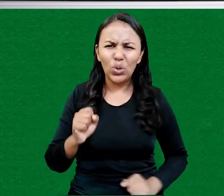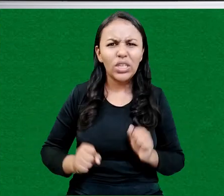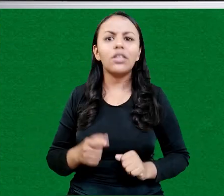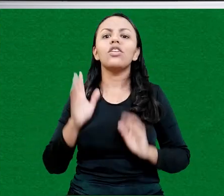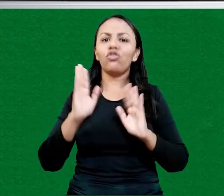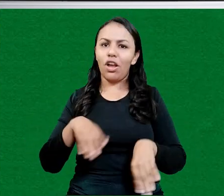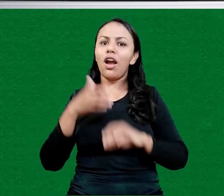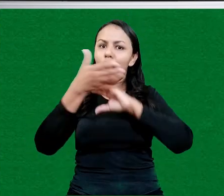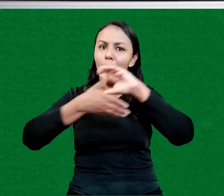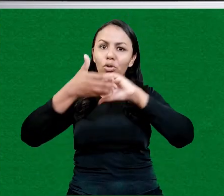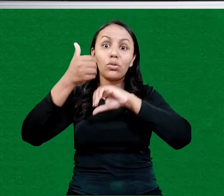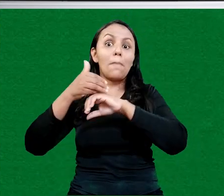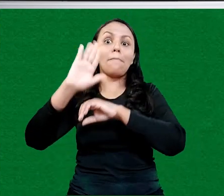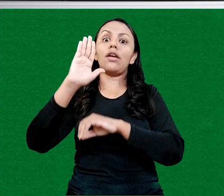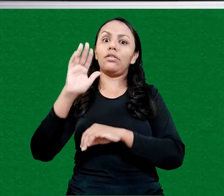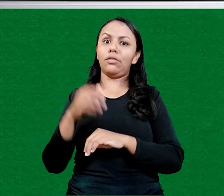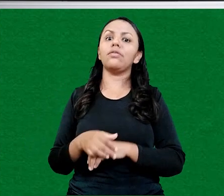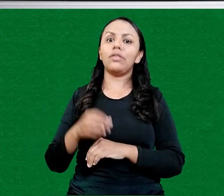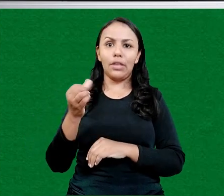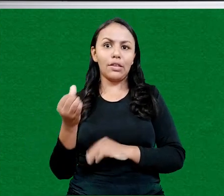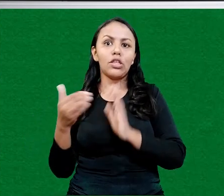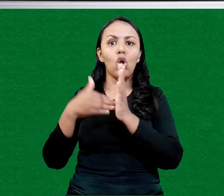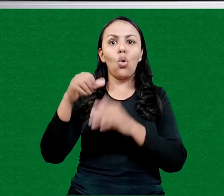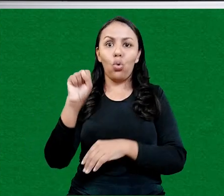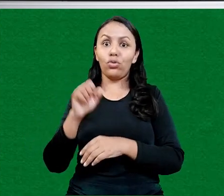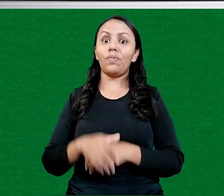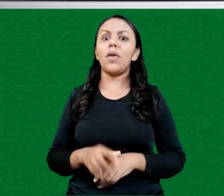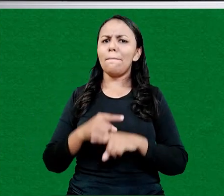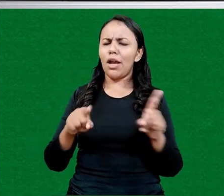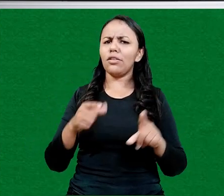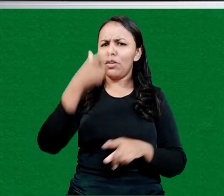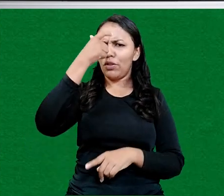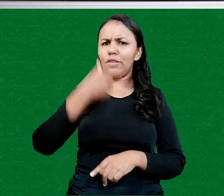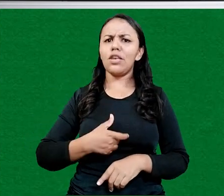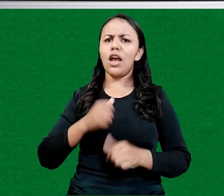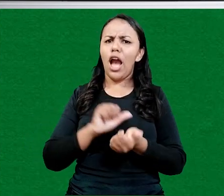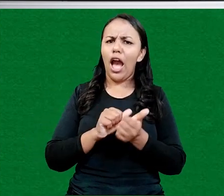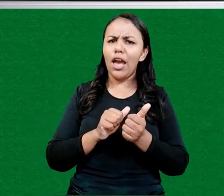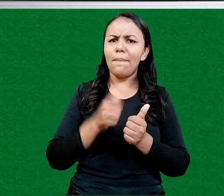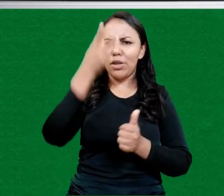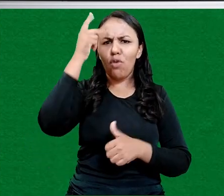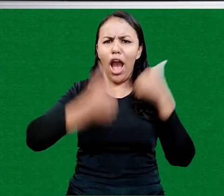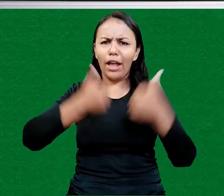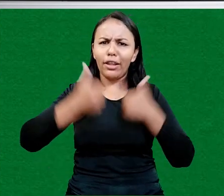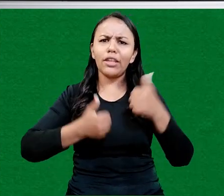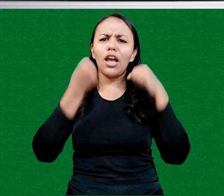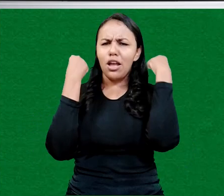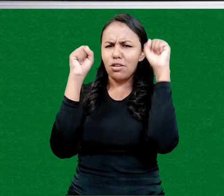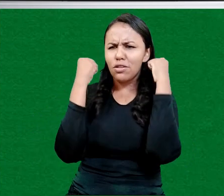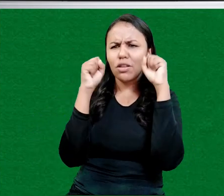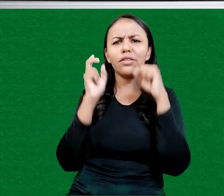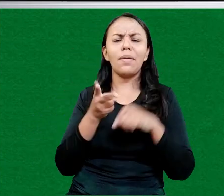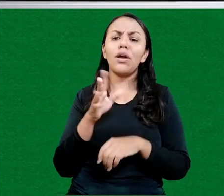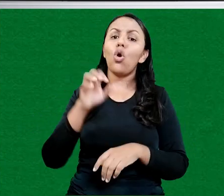de 5 a 8 gramas por quilo de peso por dia. E se você é um atleta nato, você faz essa atividade física, você tem aqui